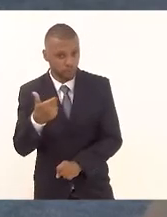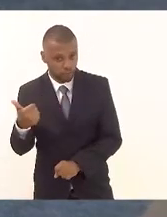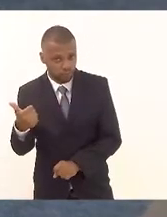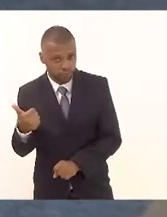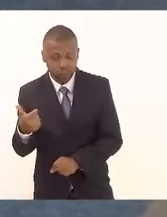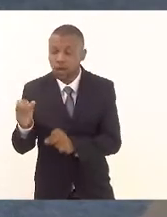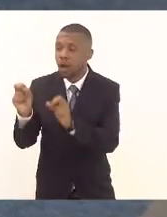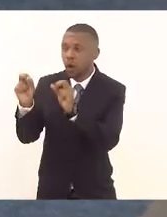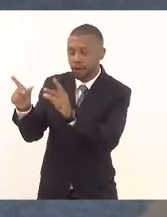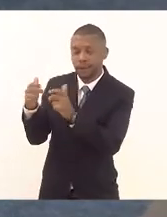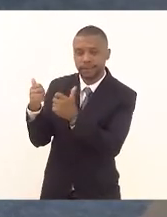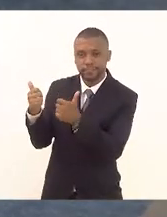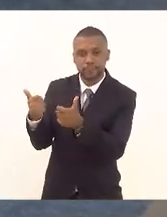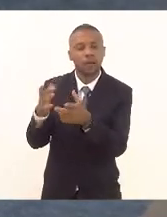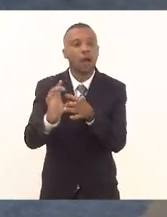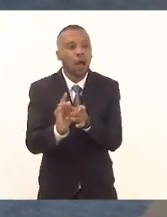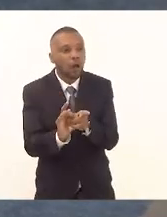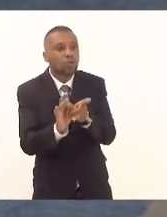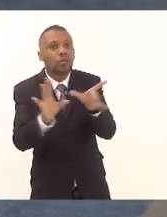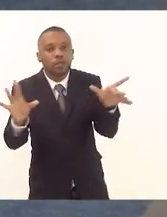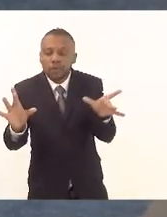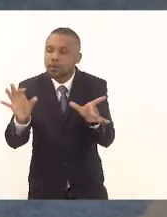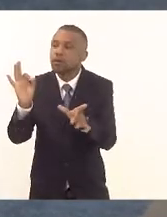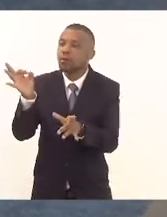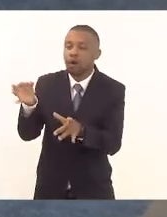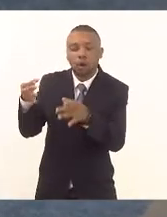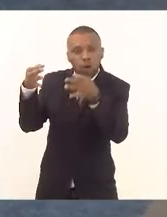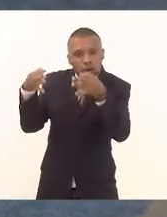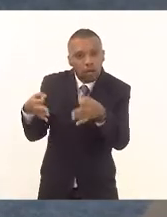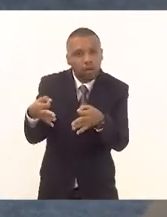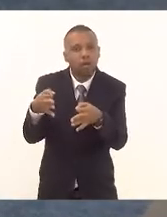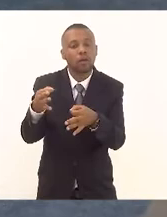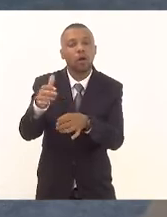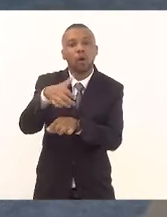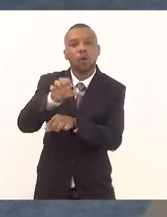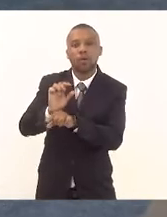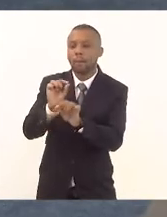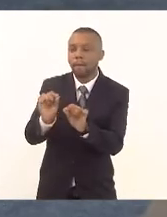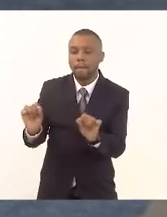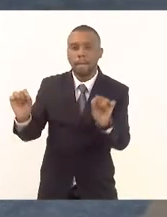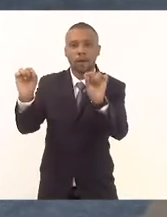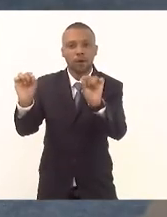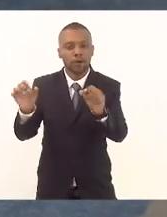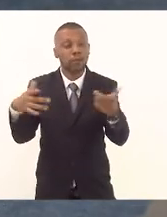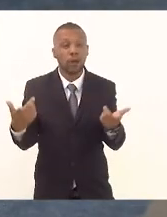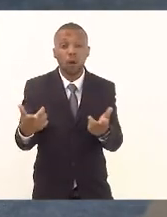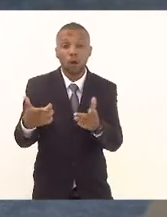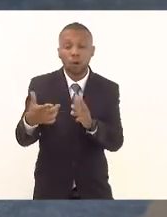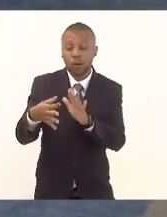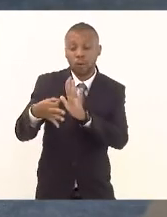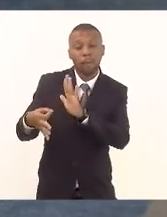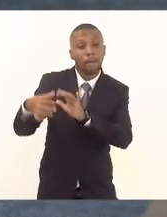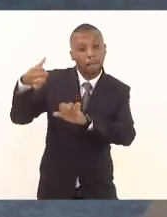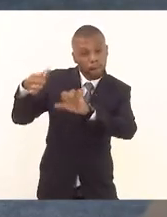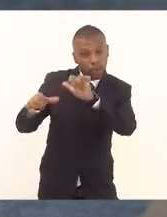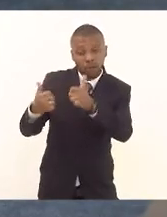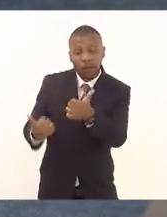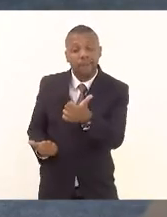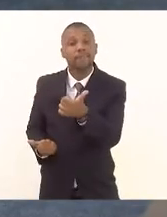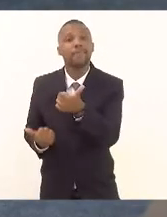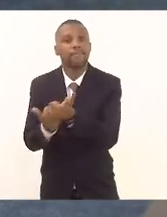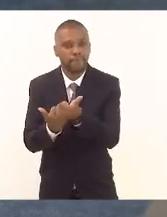outubro de 2021. Ok, senhor, em vez de internalizar, autorizou ele. Tá, os okay. Estados a mencionar. Parecer, senhor presidente, é